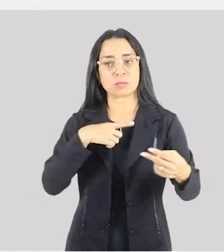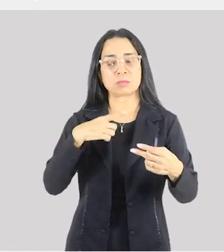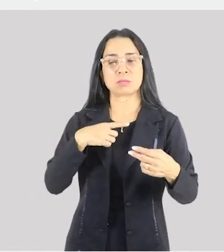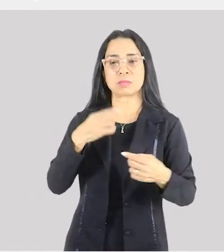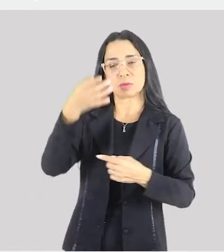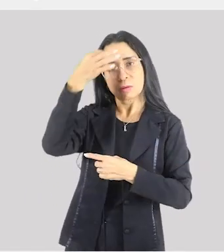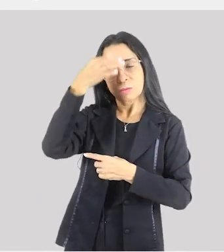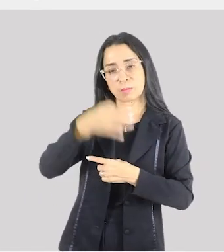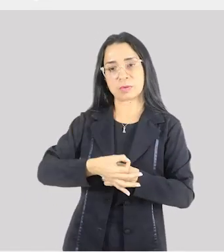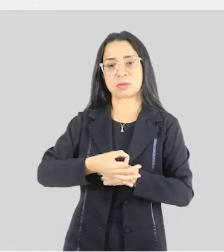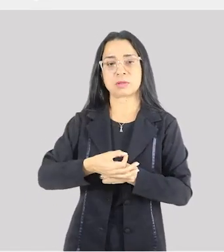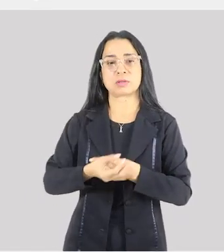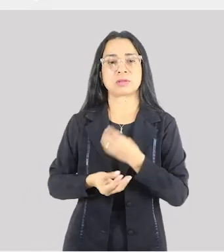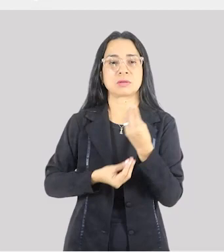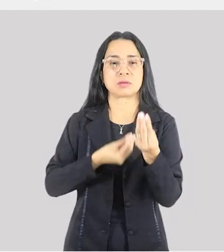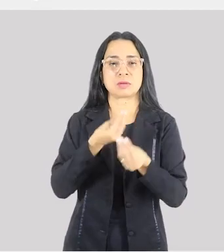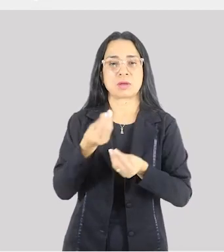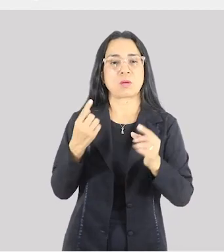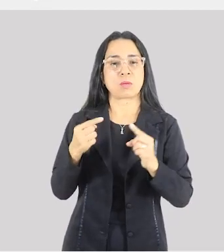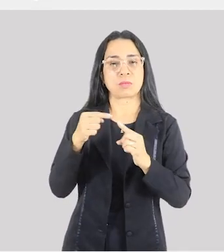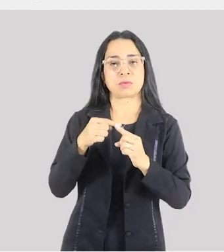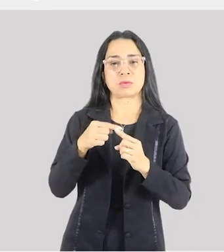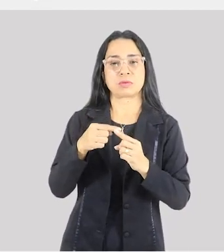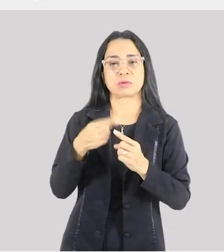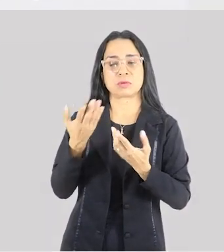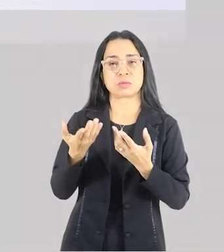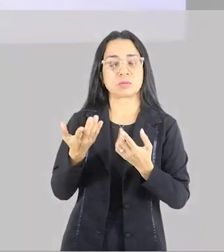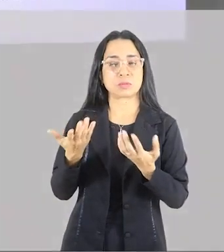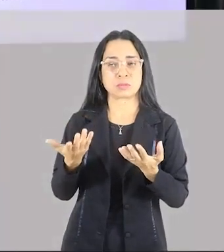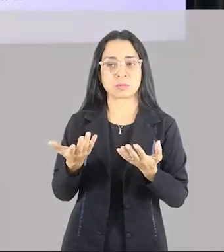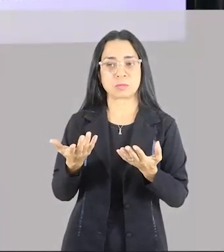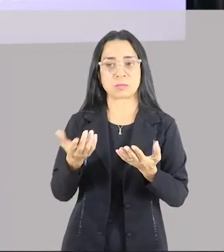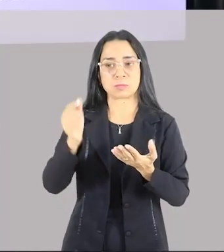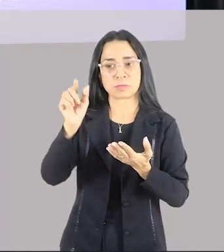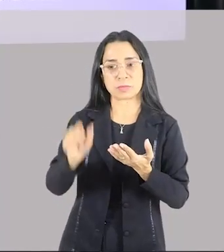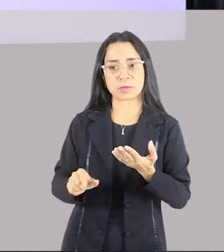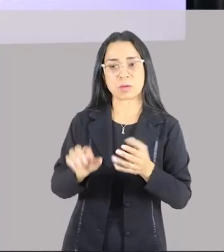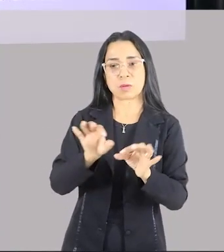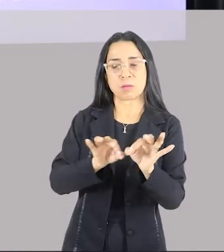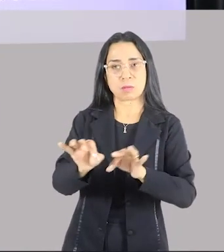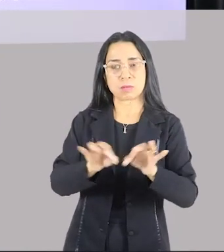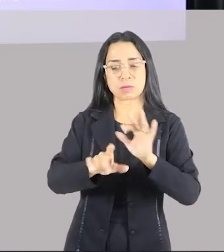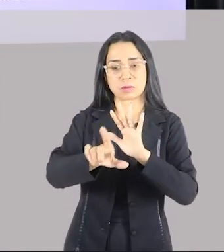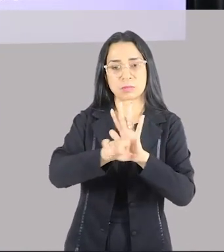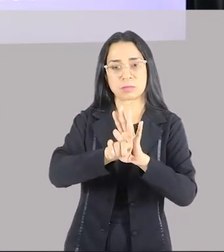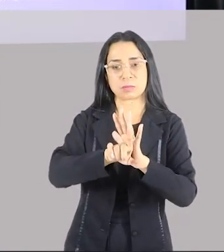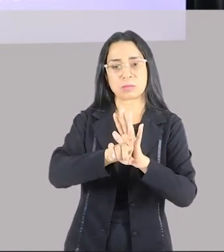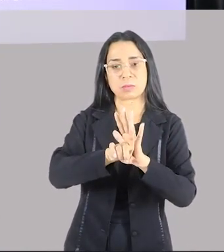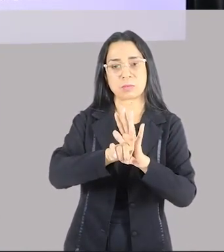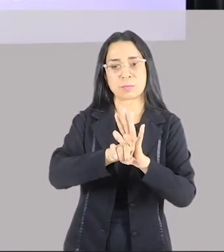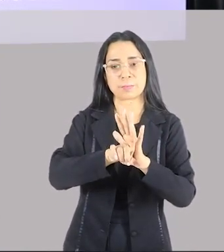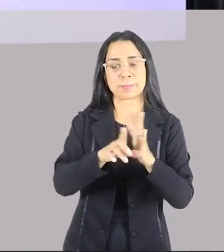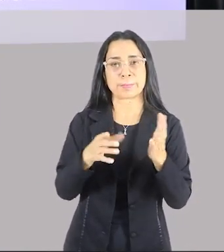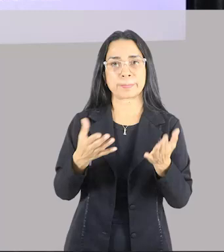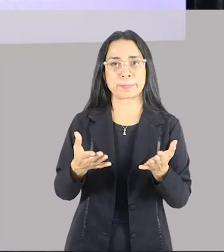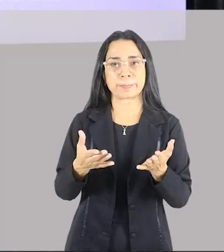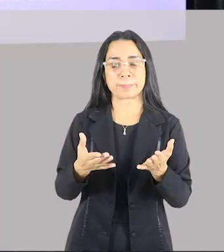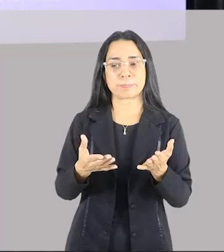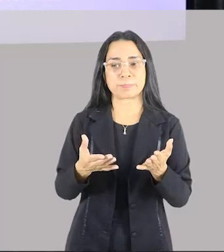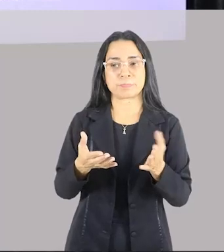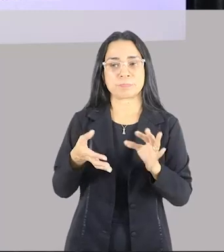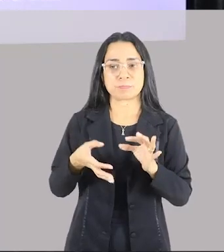finalidade, a forma, o motivo, o objeto, são estabelecidos pela lei. Ele